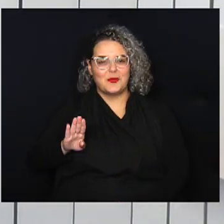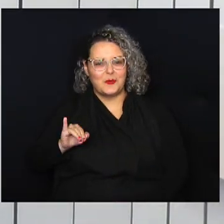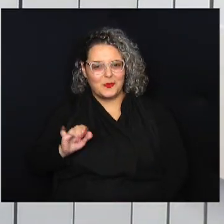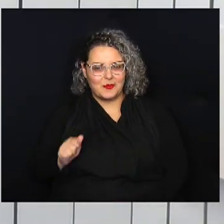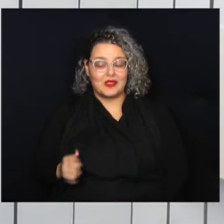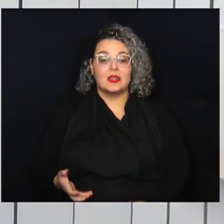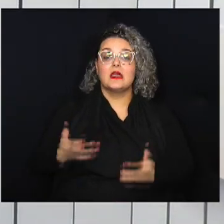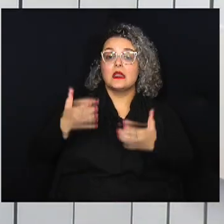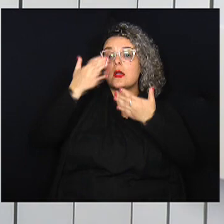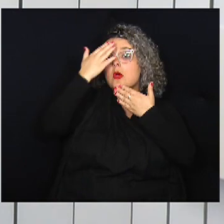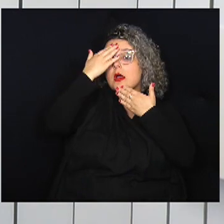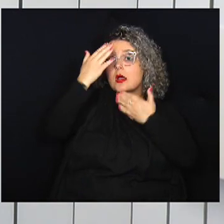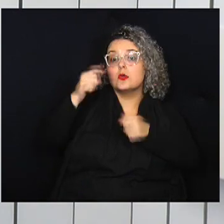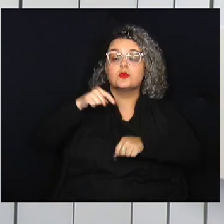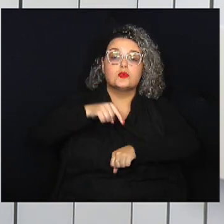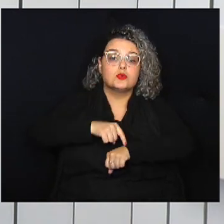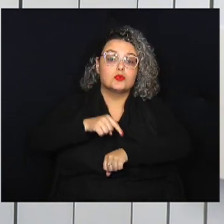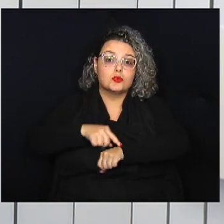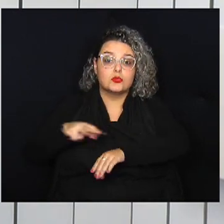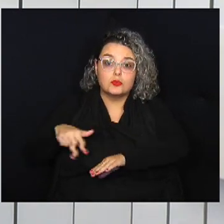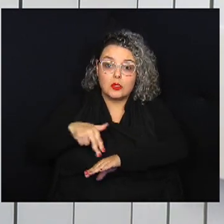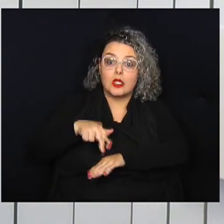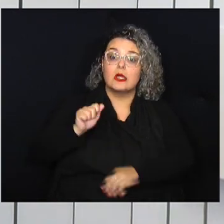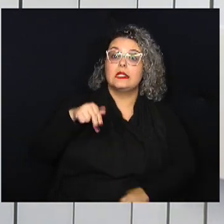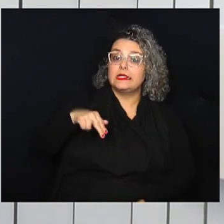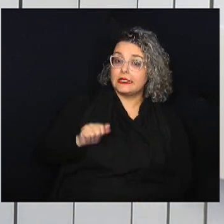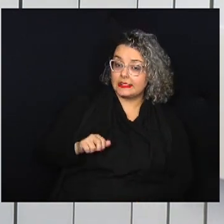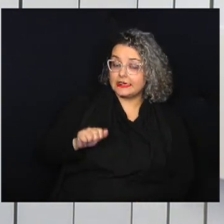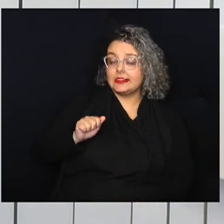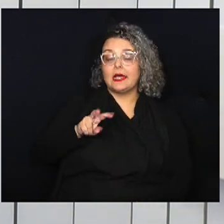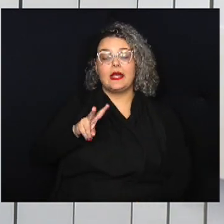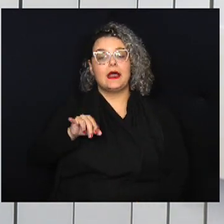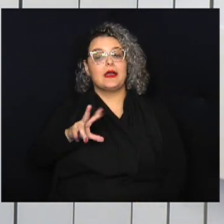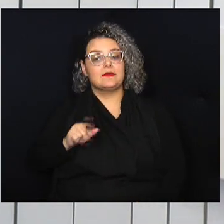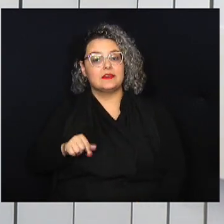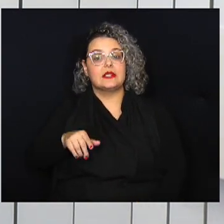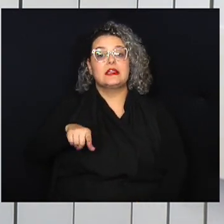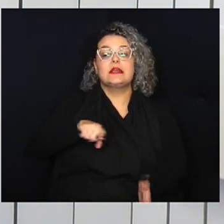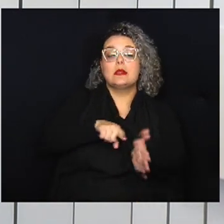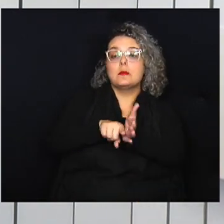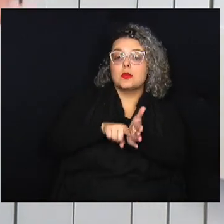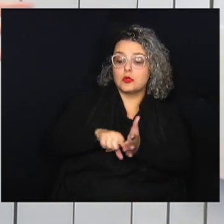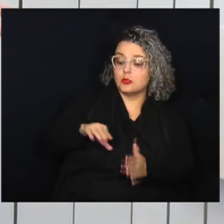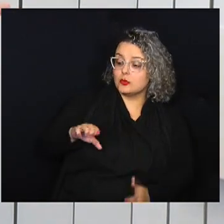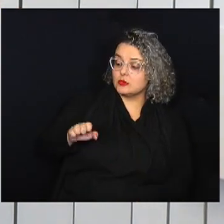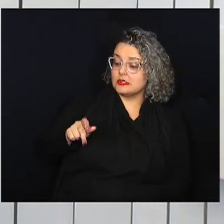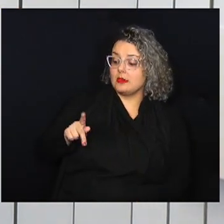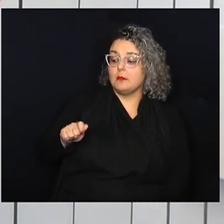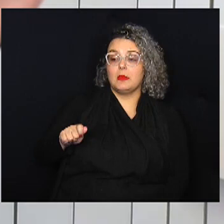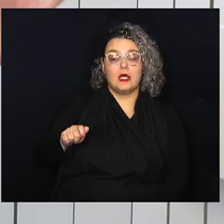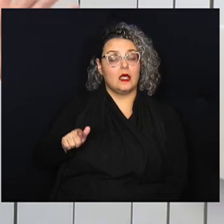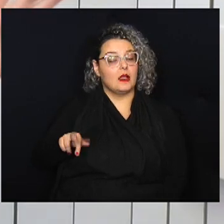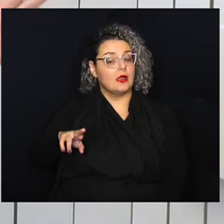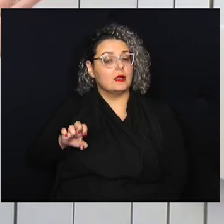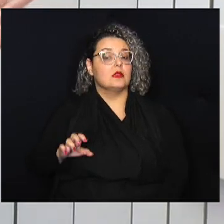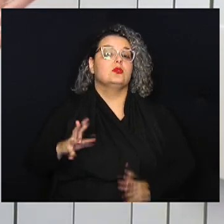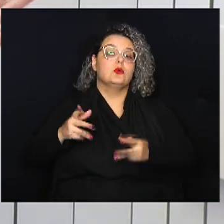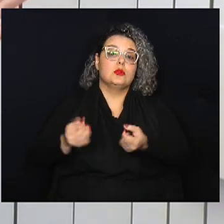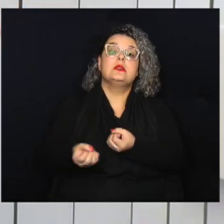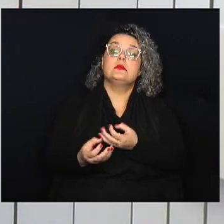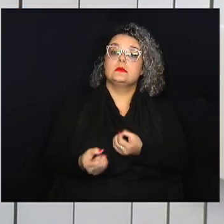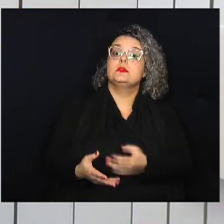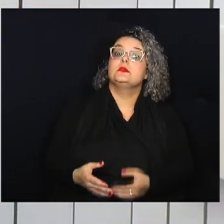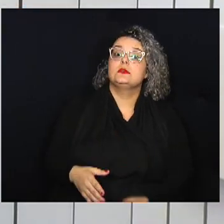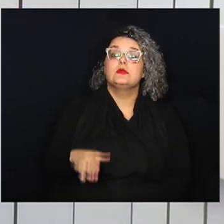quero agradecer a disponibilidade do tempo da Ana Ávila, pesquisadora do CEPAGRE, por todas as informações, e vamos